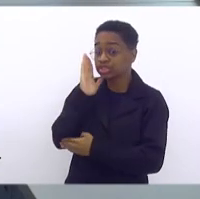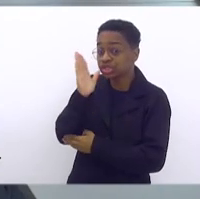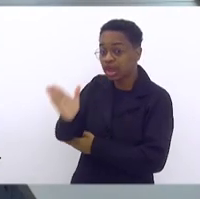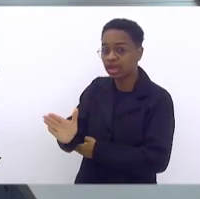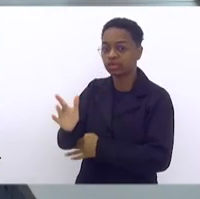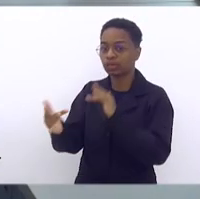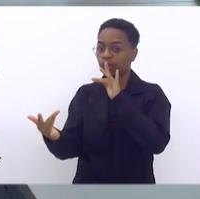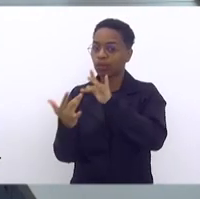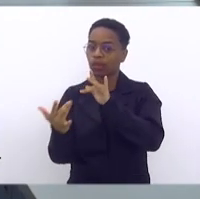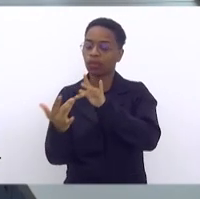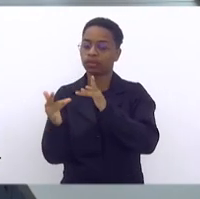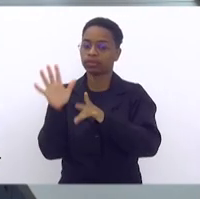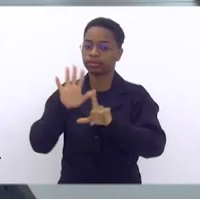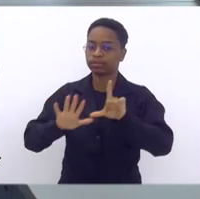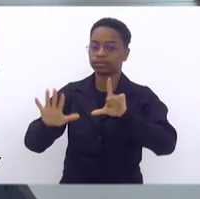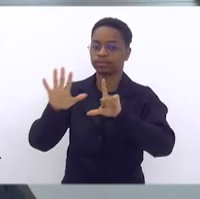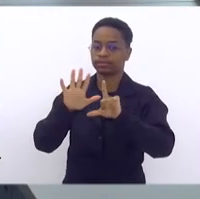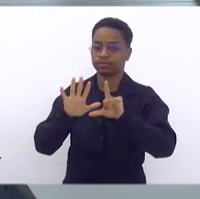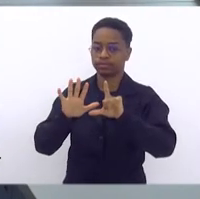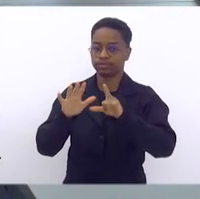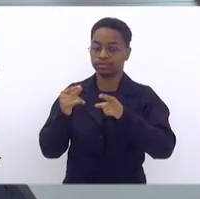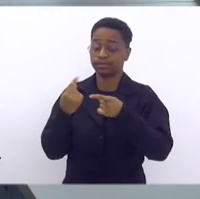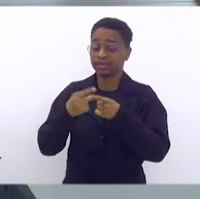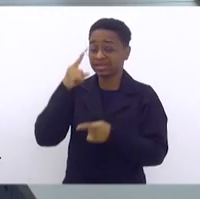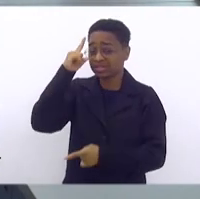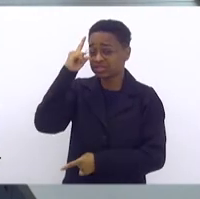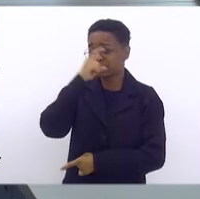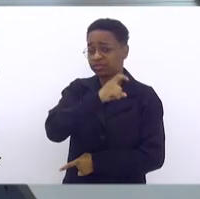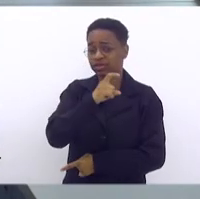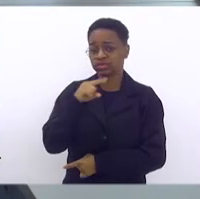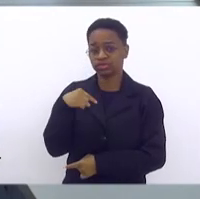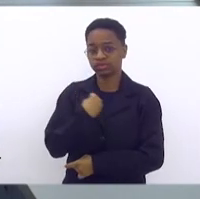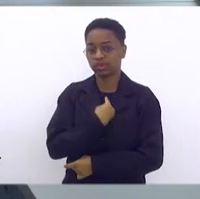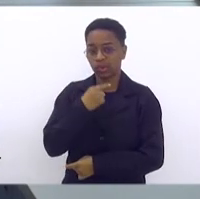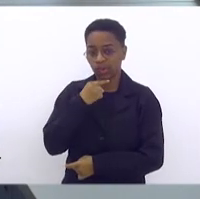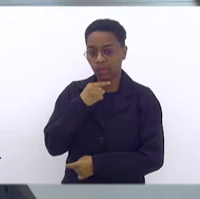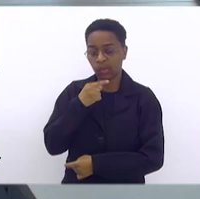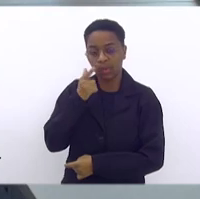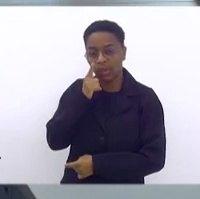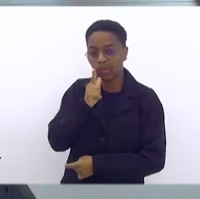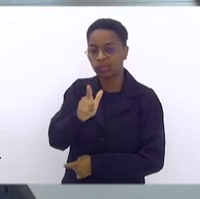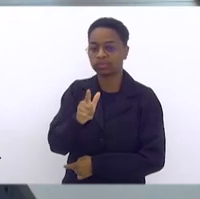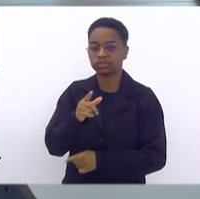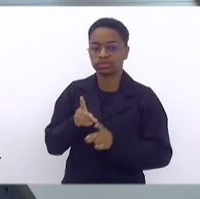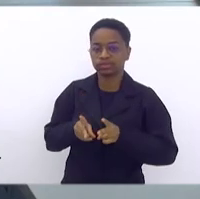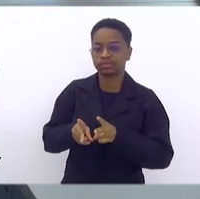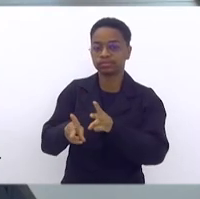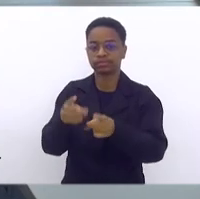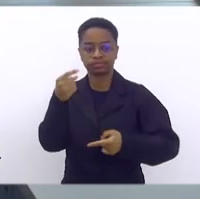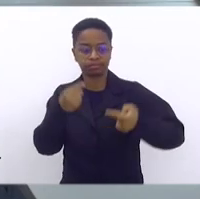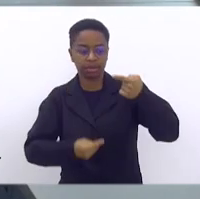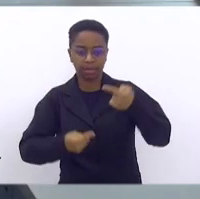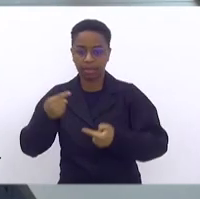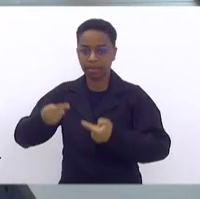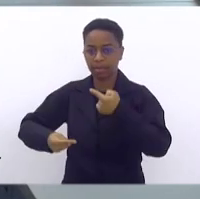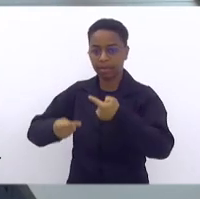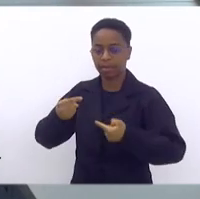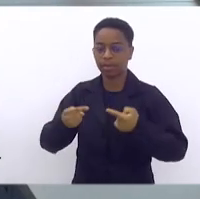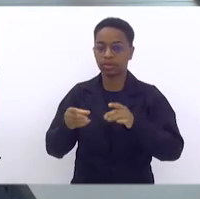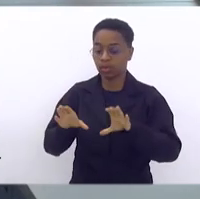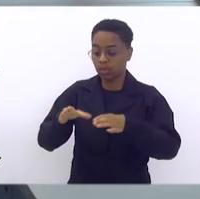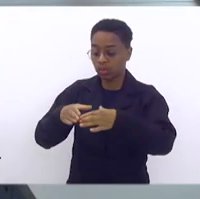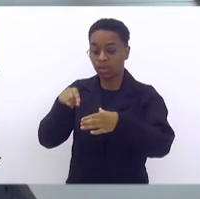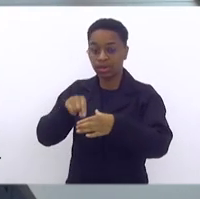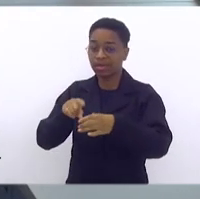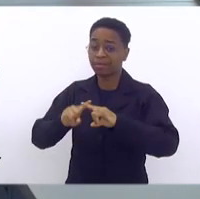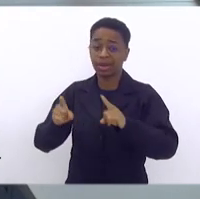as plataformas. É muito difícil que a gente continue debatendo isso entre pares, que por si só não